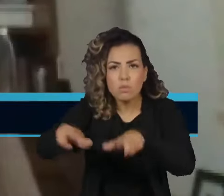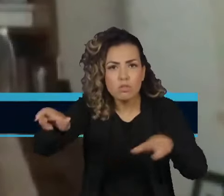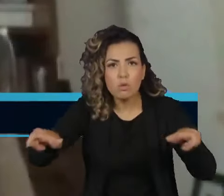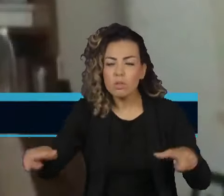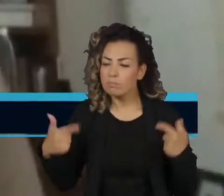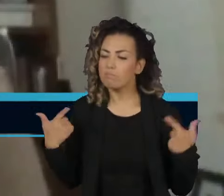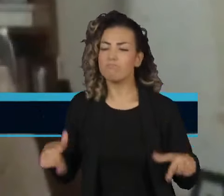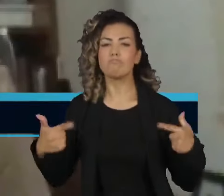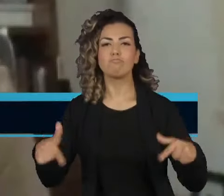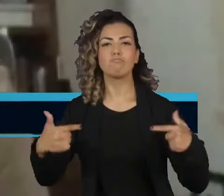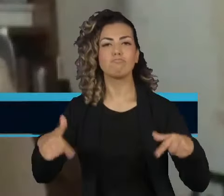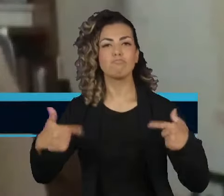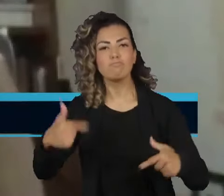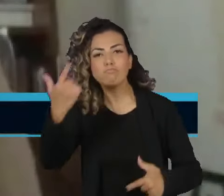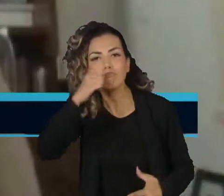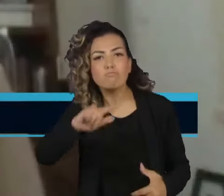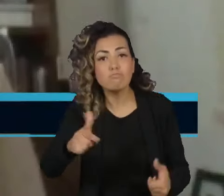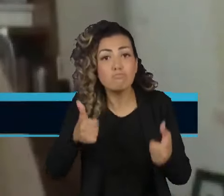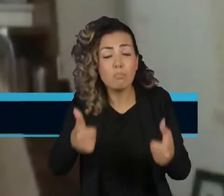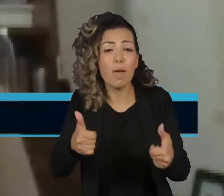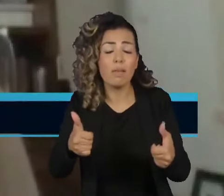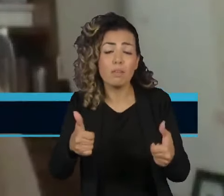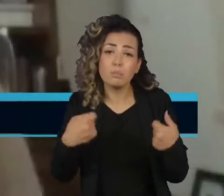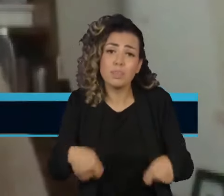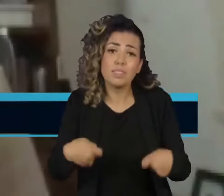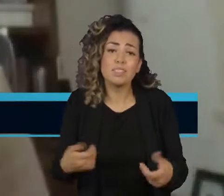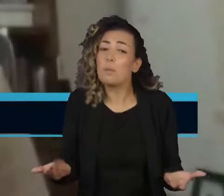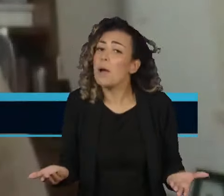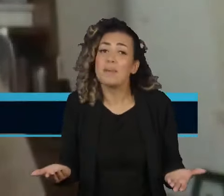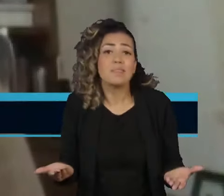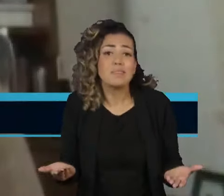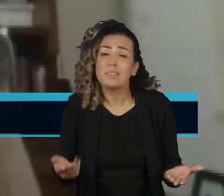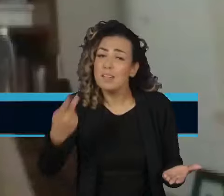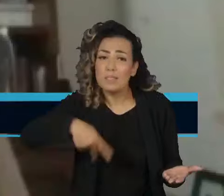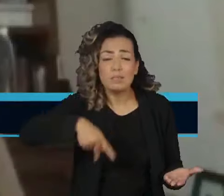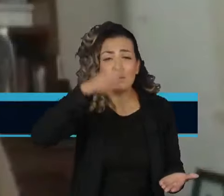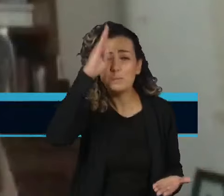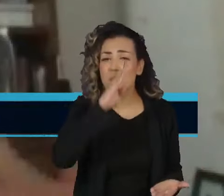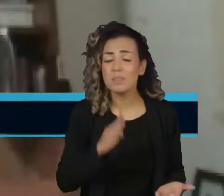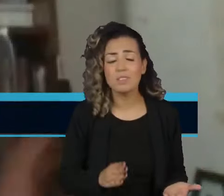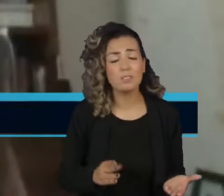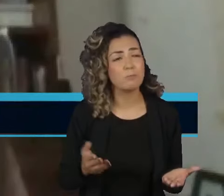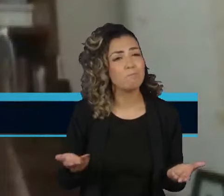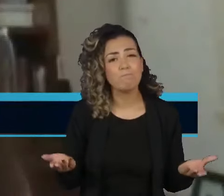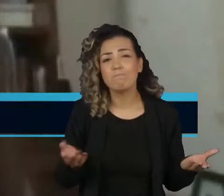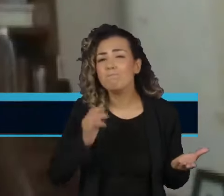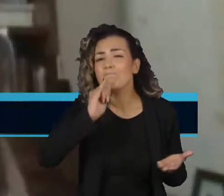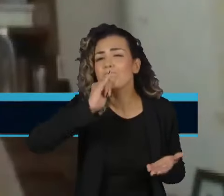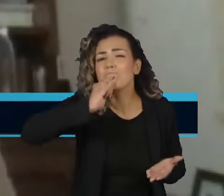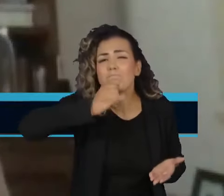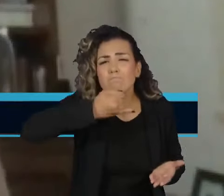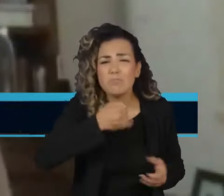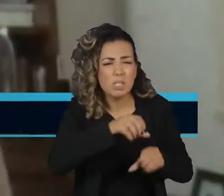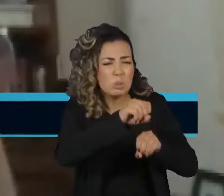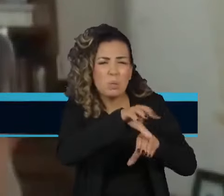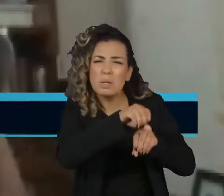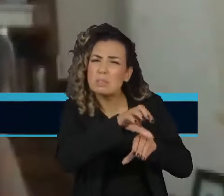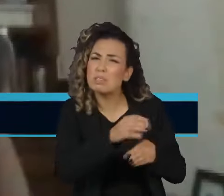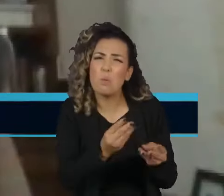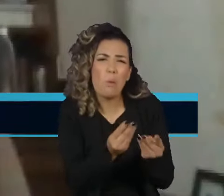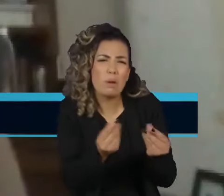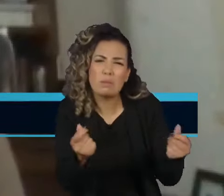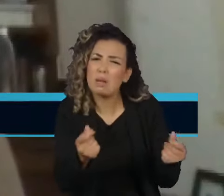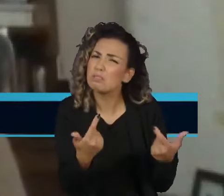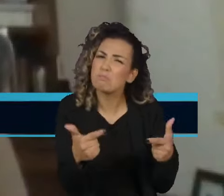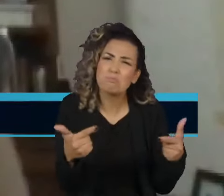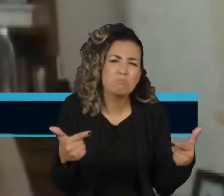um resultado bom no seu emprego ocorra e no Brasil infelizmente né pela educação muito restrita a qualidade